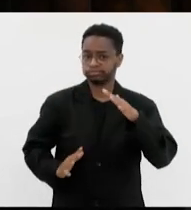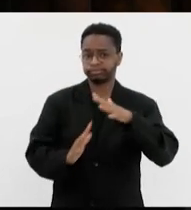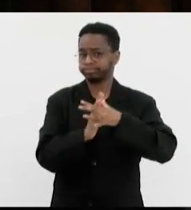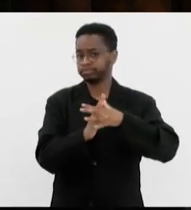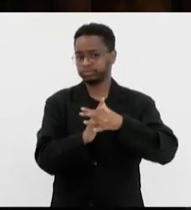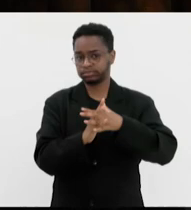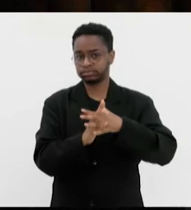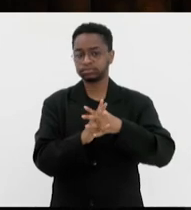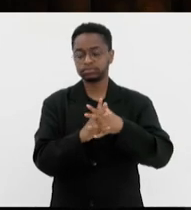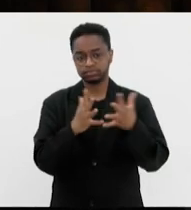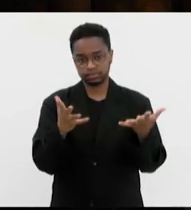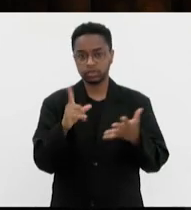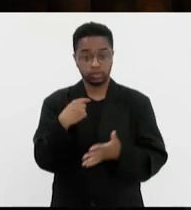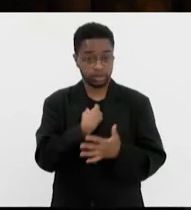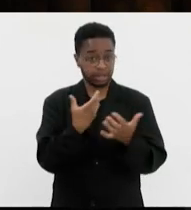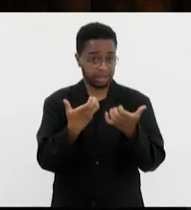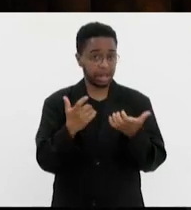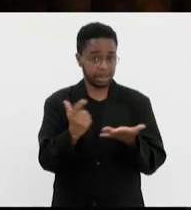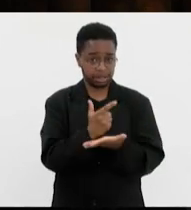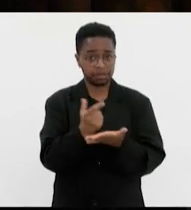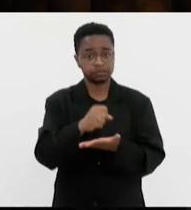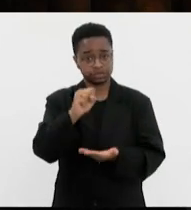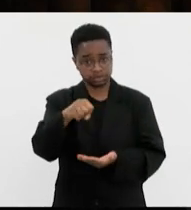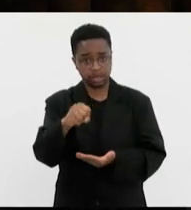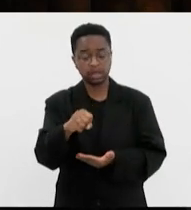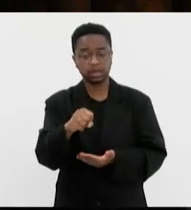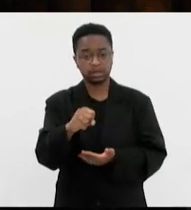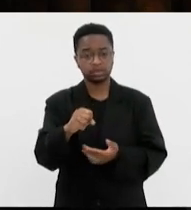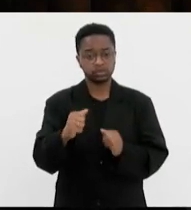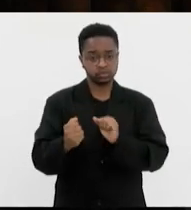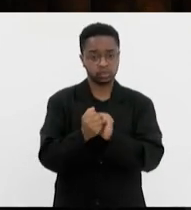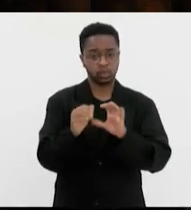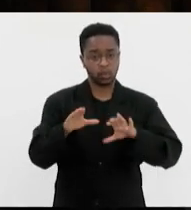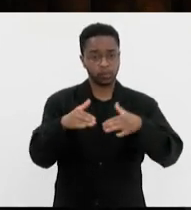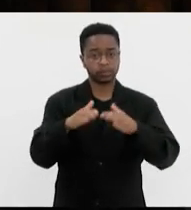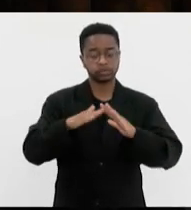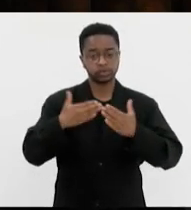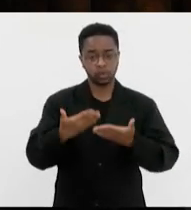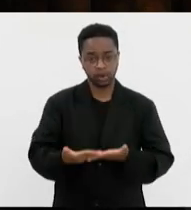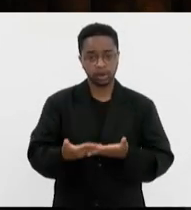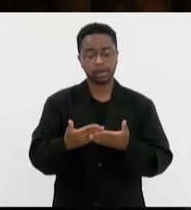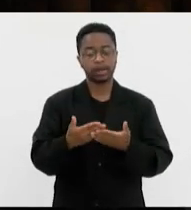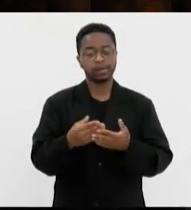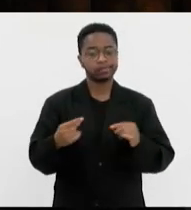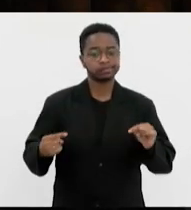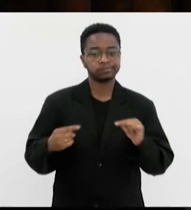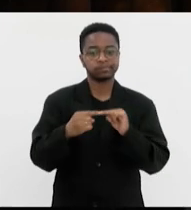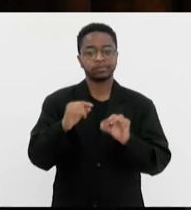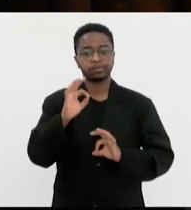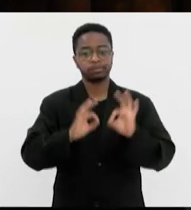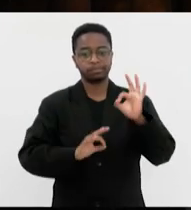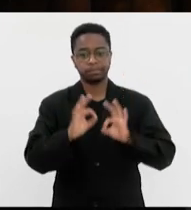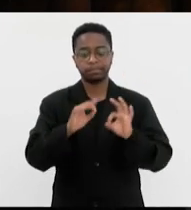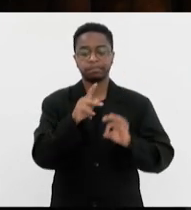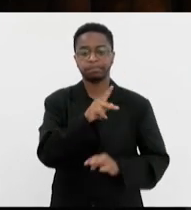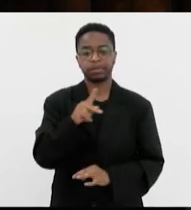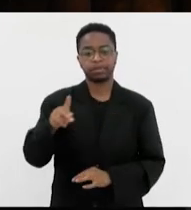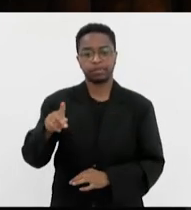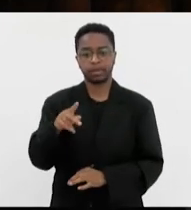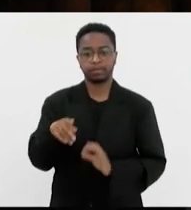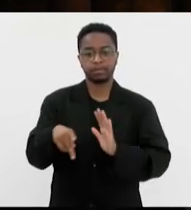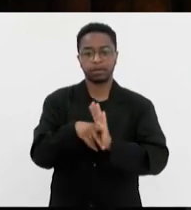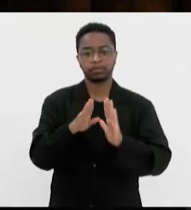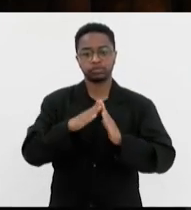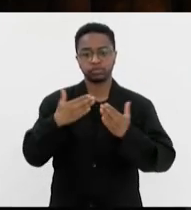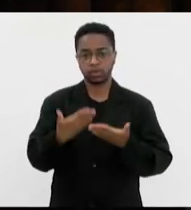mercado. A gente quer livros pactuados com a comunidade escolar, que estejam de acordo com o planejamento político-pedagógico da rede,